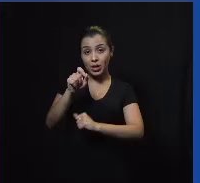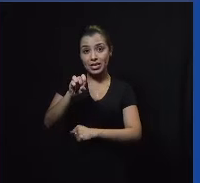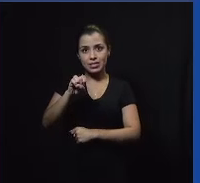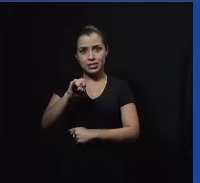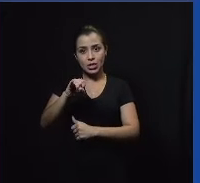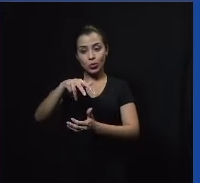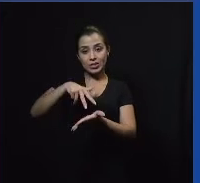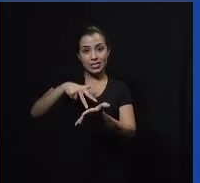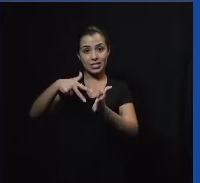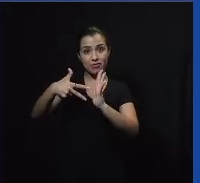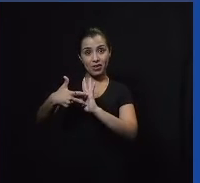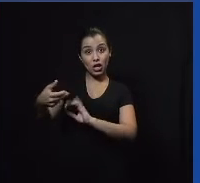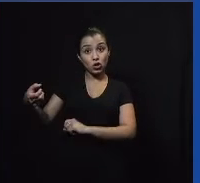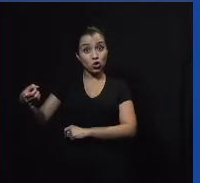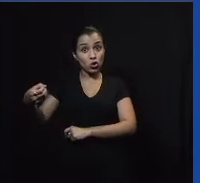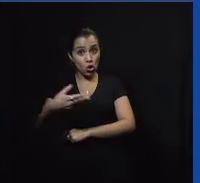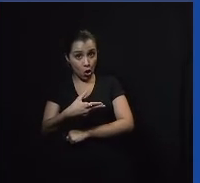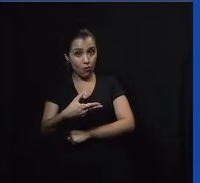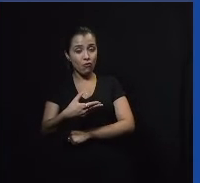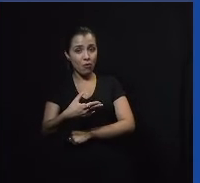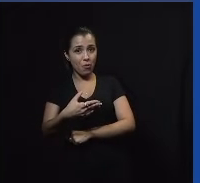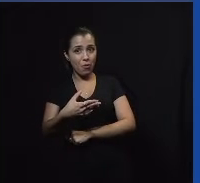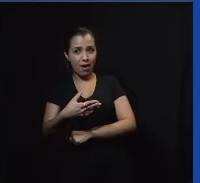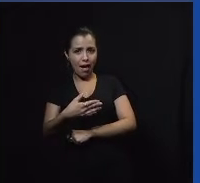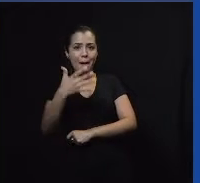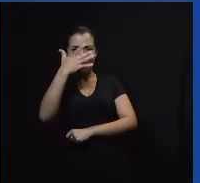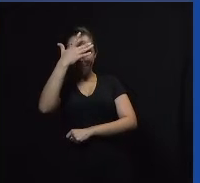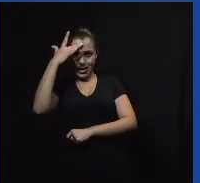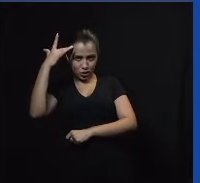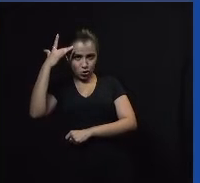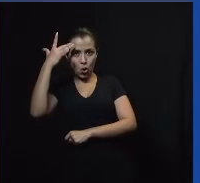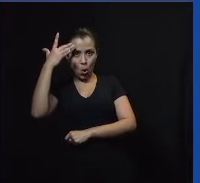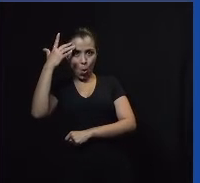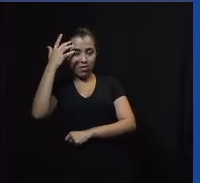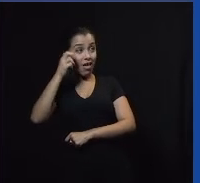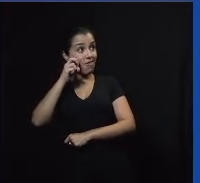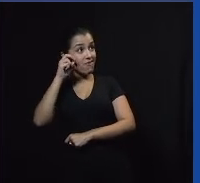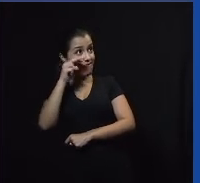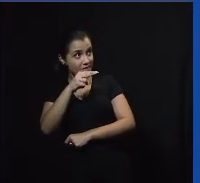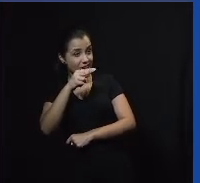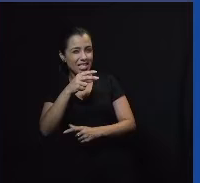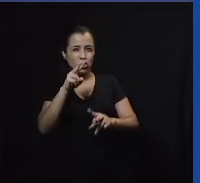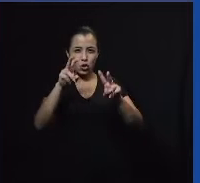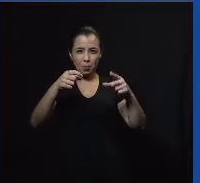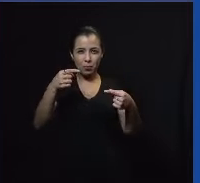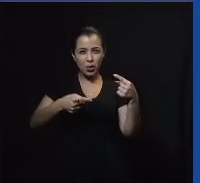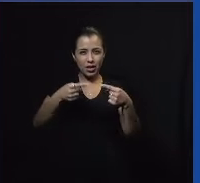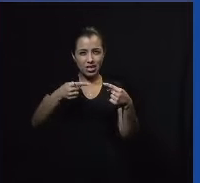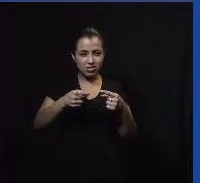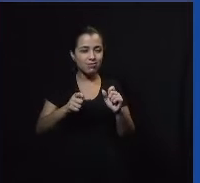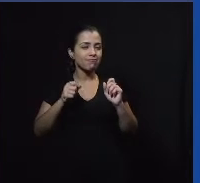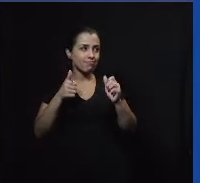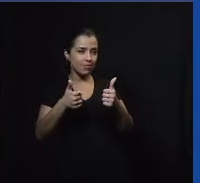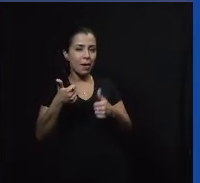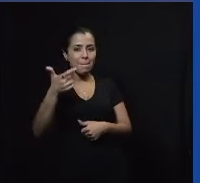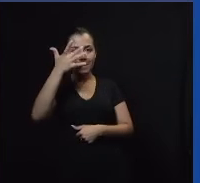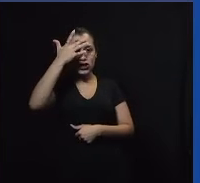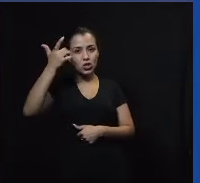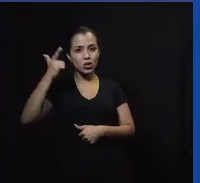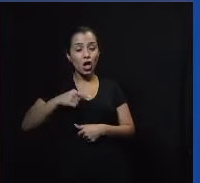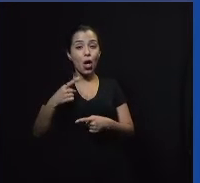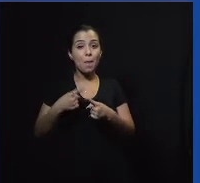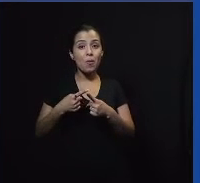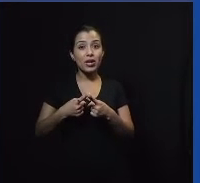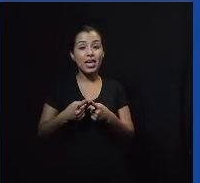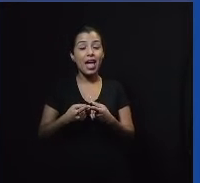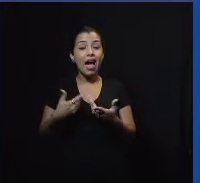o lugar da política, as pessoas vêm. Porque hoje, essa coisa do partido é bem emblemática, né? Hoje a política, para